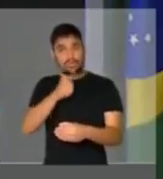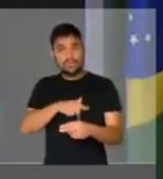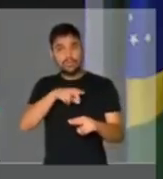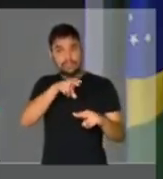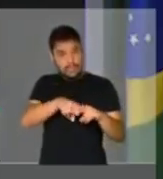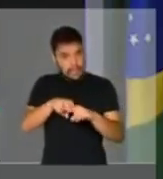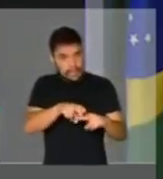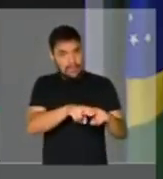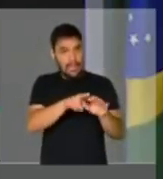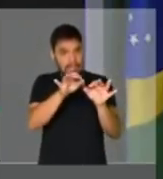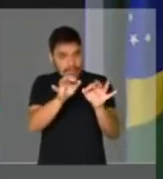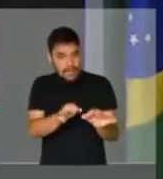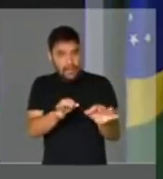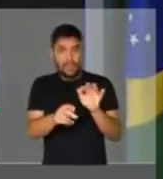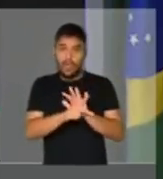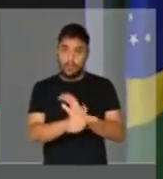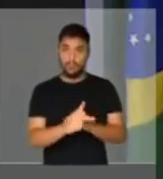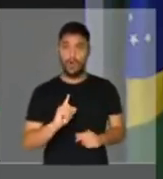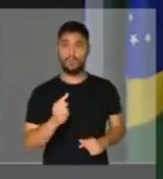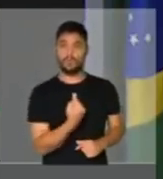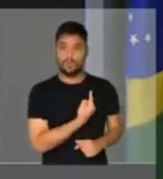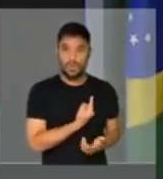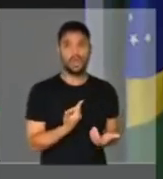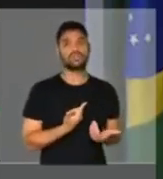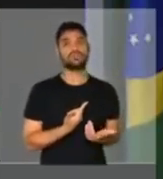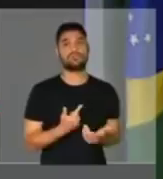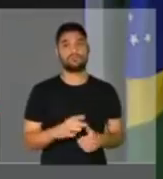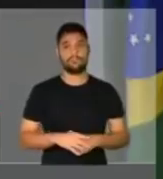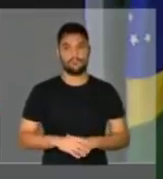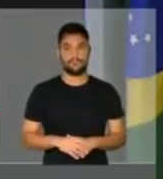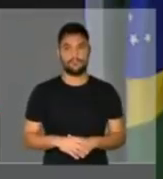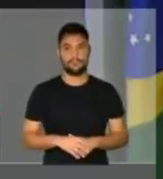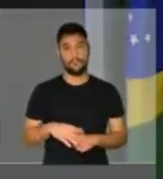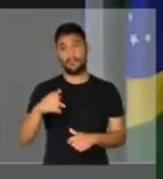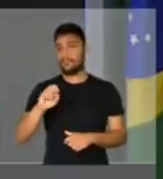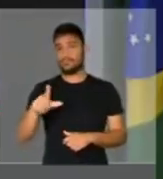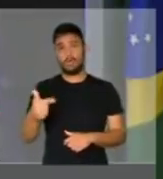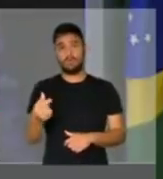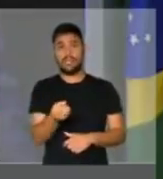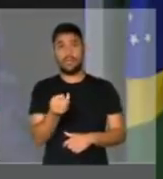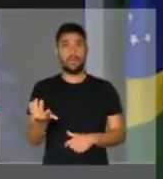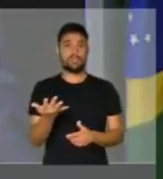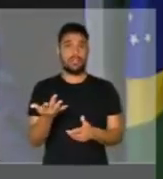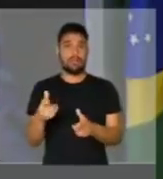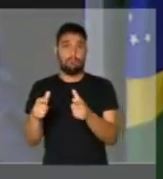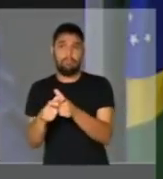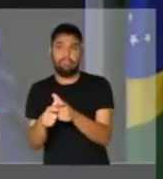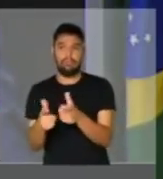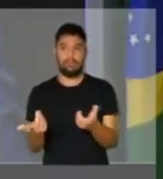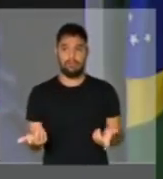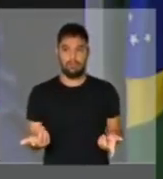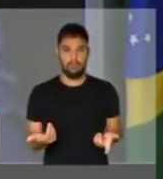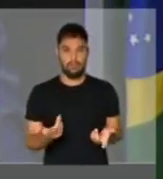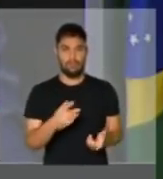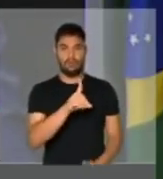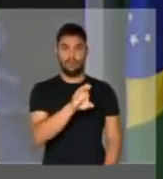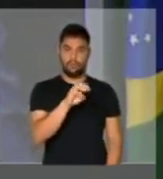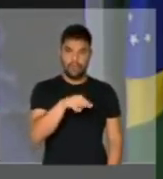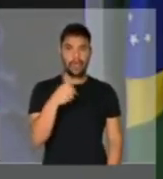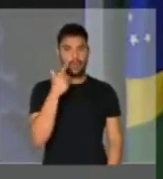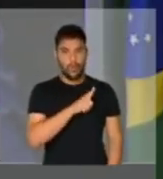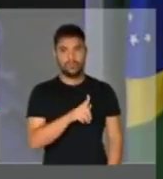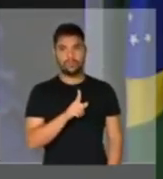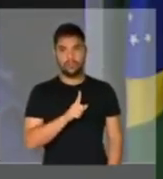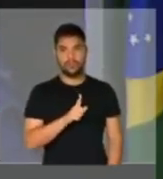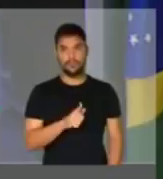fato nas cadeiras que não são de direito, porque nós temos parlamentares suficientes para isso, diferente do PSOL, que tem uma bancada nanica. Conseguimos